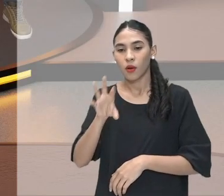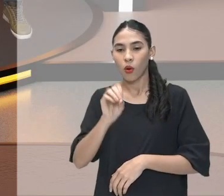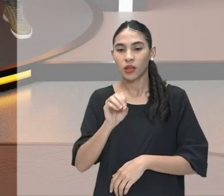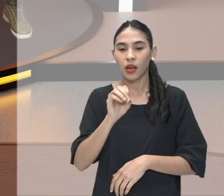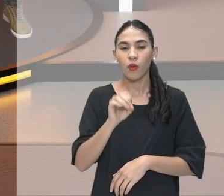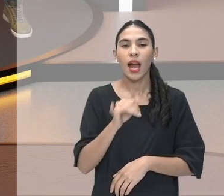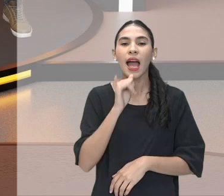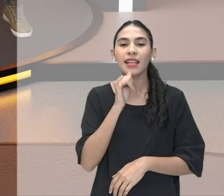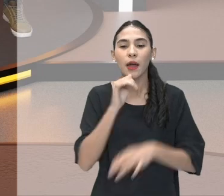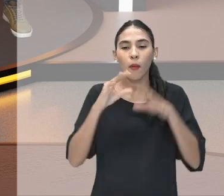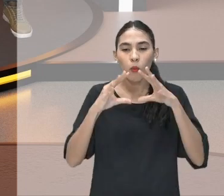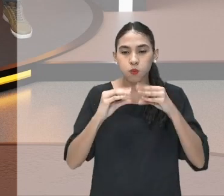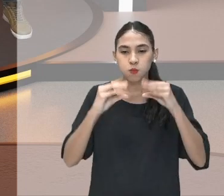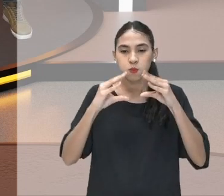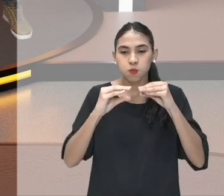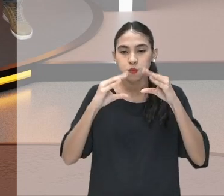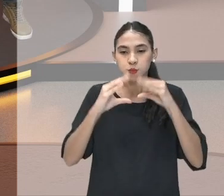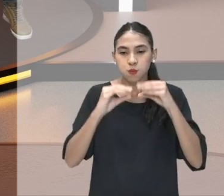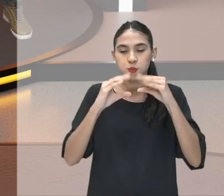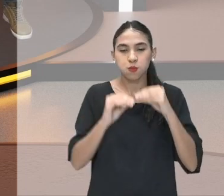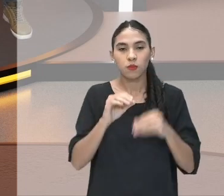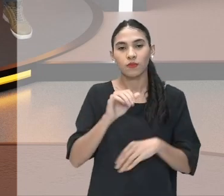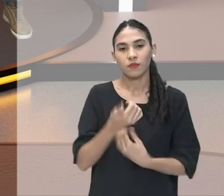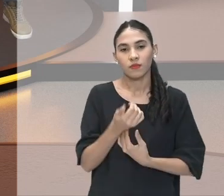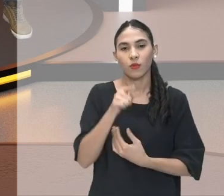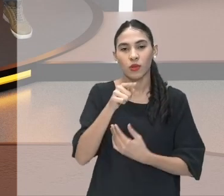desfiar o algodão. Vejam lá.